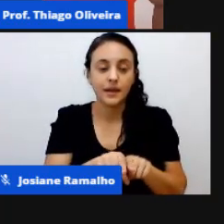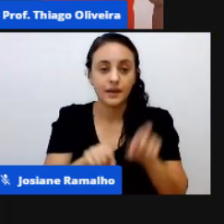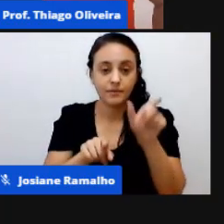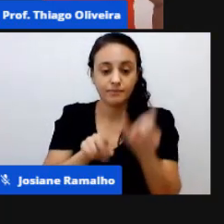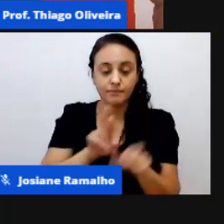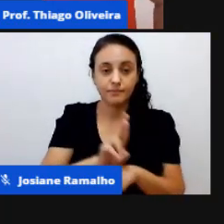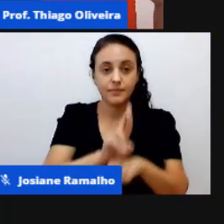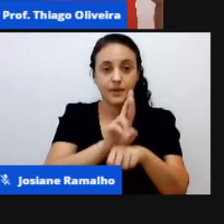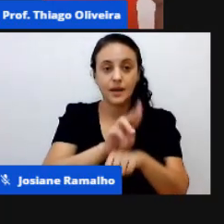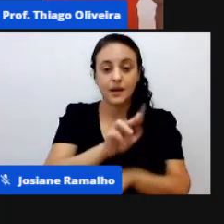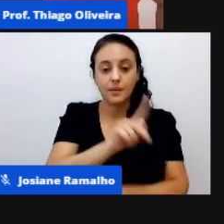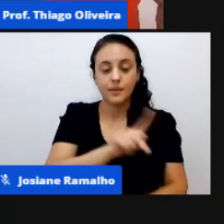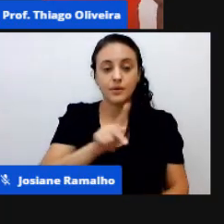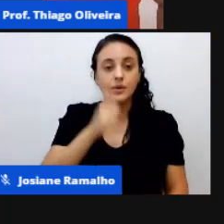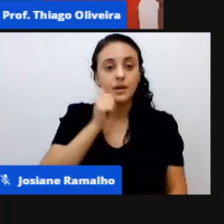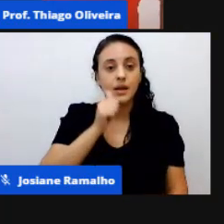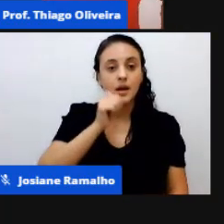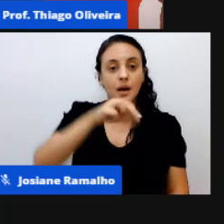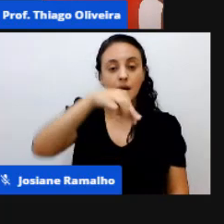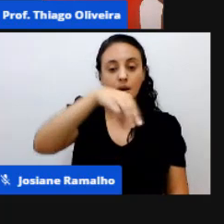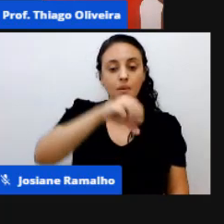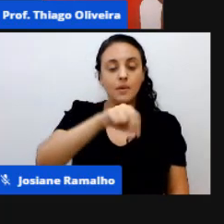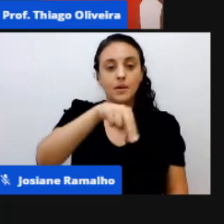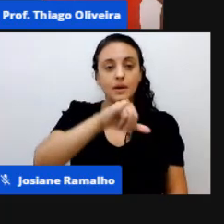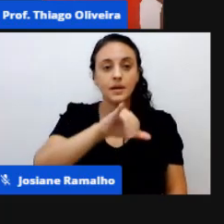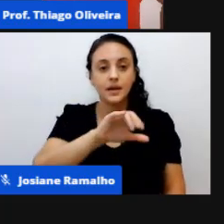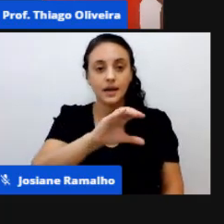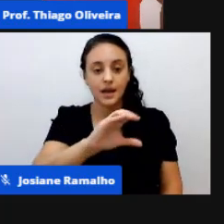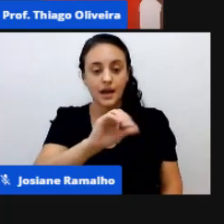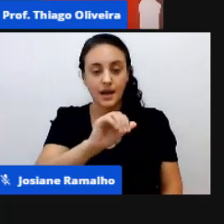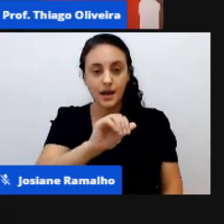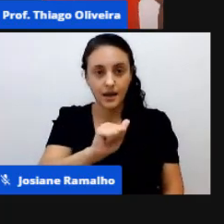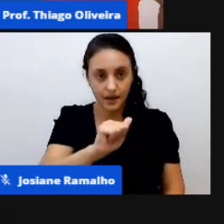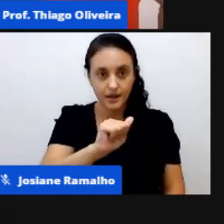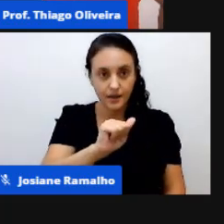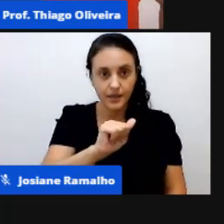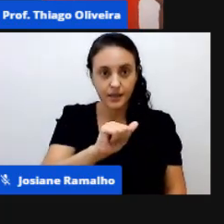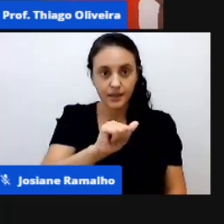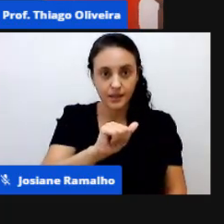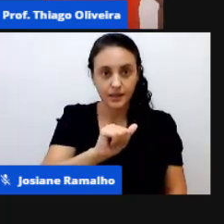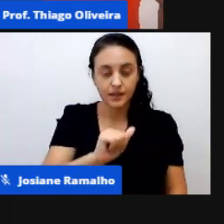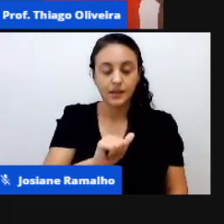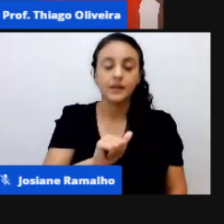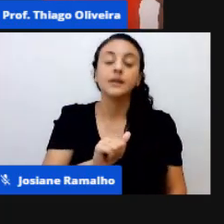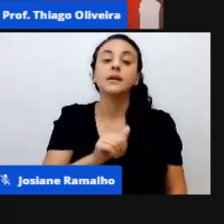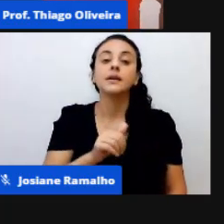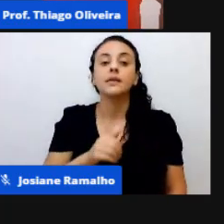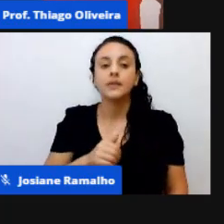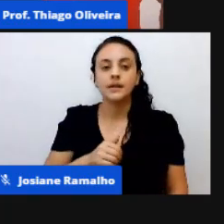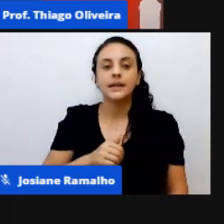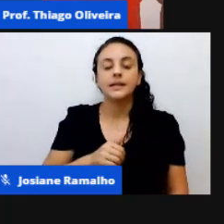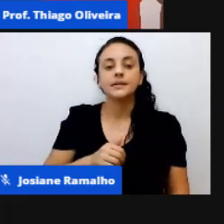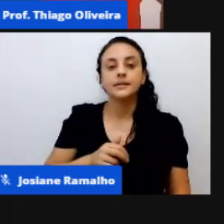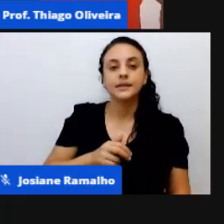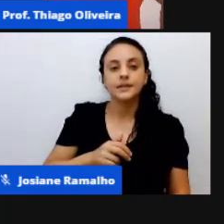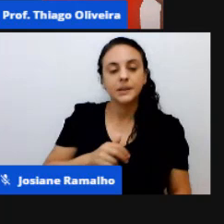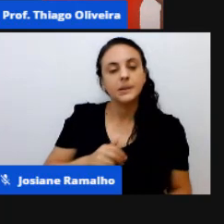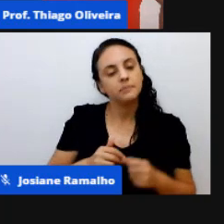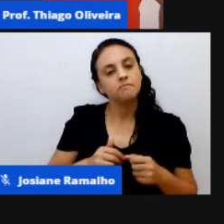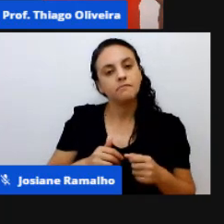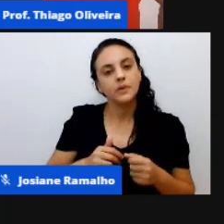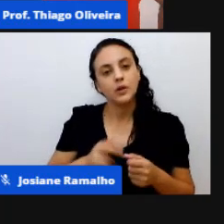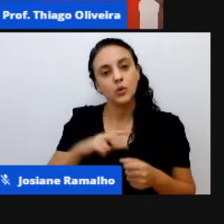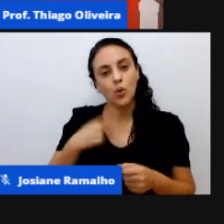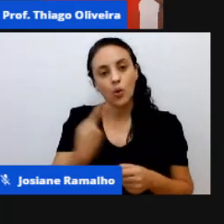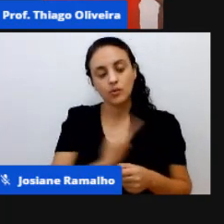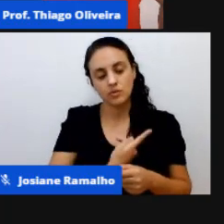da professora Mônica, né, por estar nos oportunizando a dar prosseguimento, mesmo em tempos de pandemia, ao nosso programa